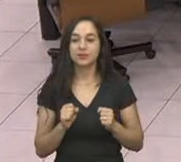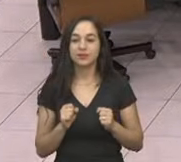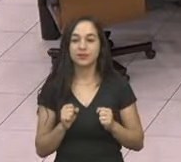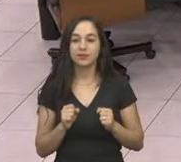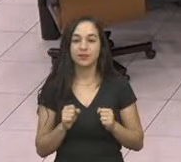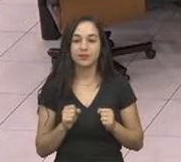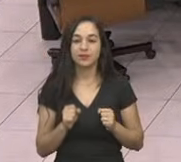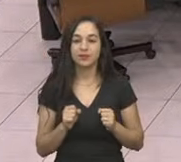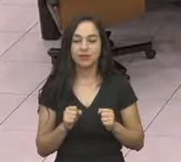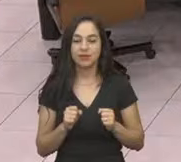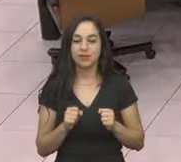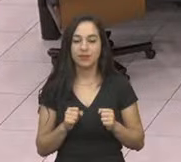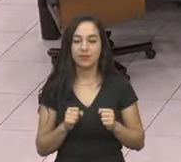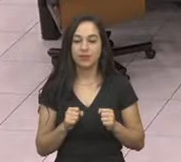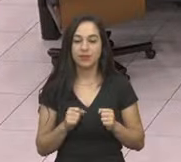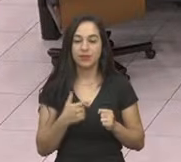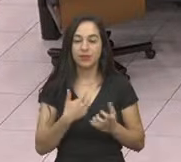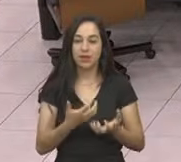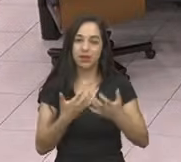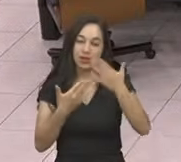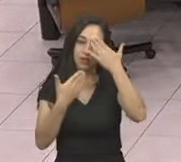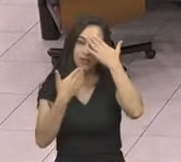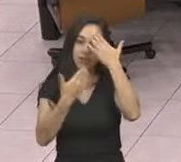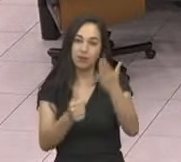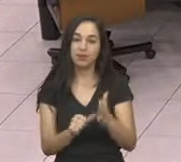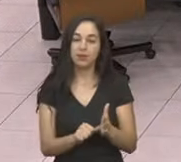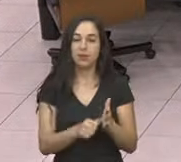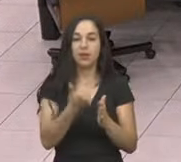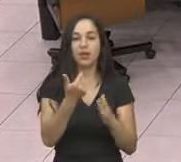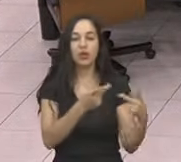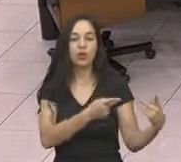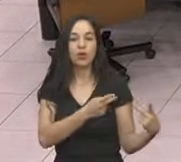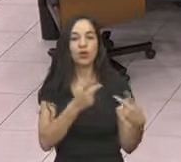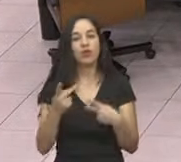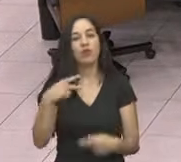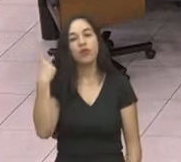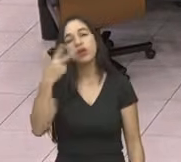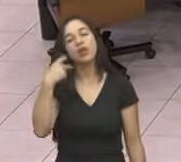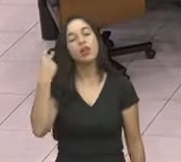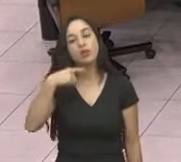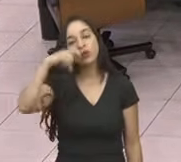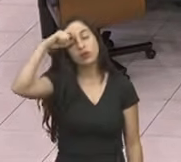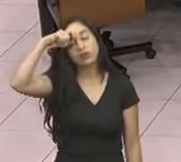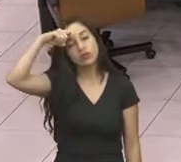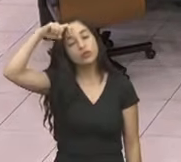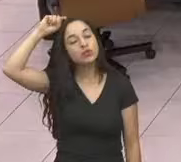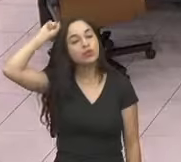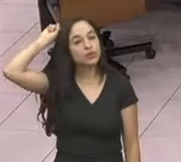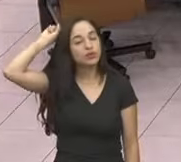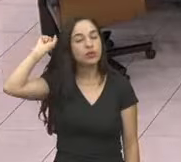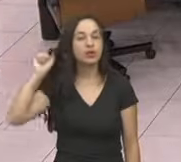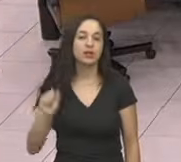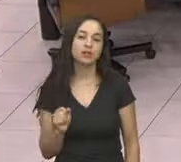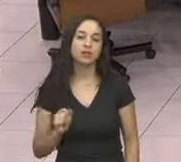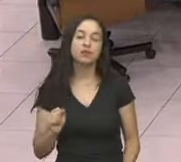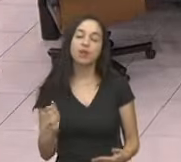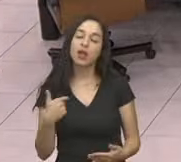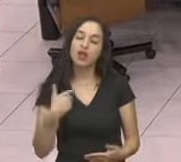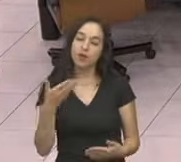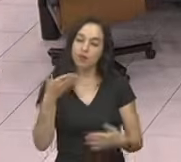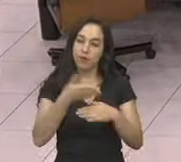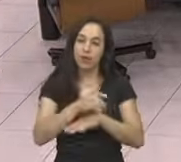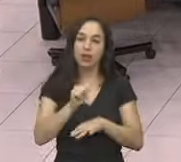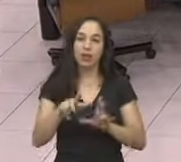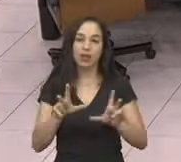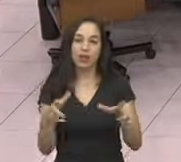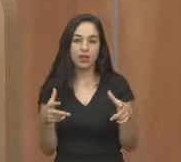Gostaria de agradecer, em primeiro lugar, o convite do vereador Joaquim Almeida para estar vindo aqui na Câmara Municipal de